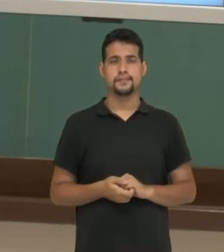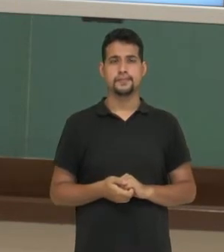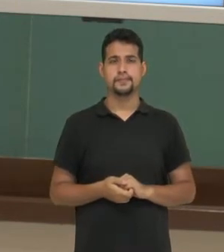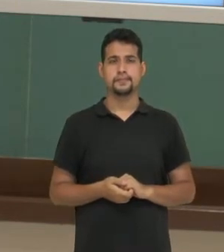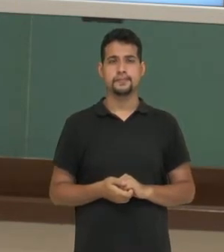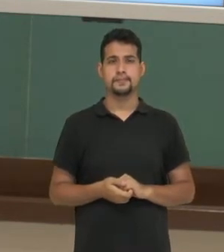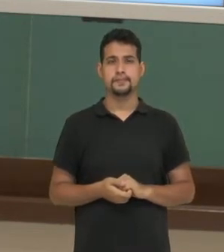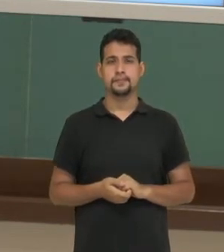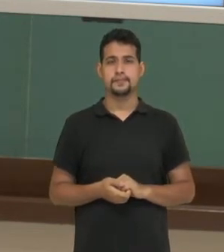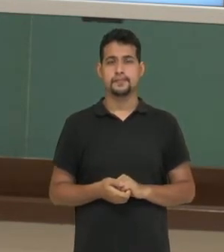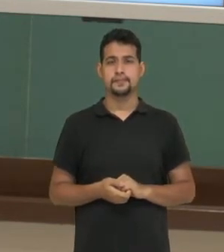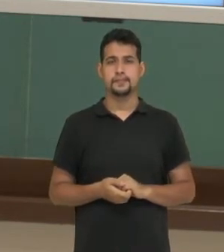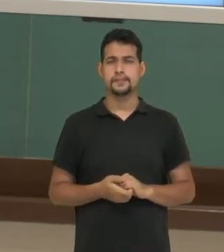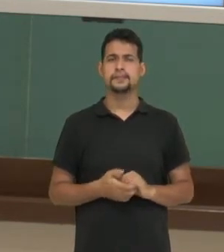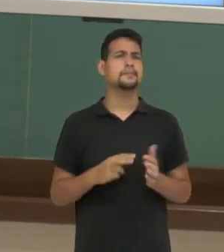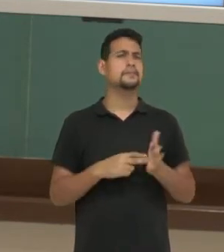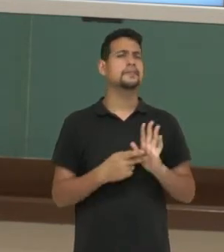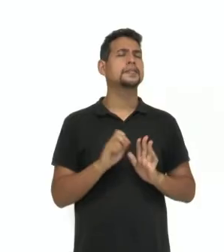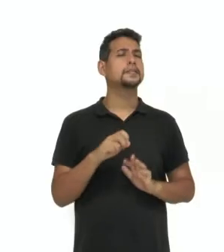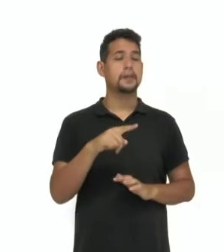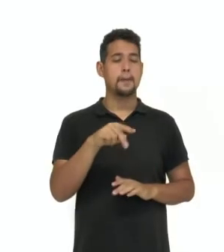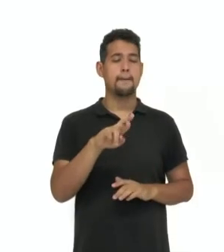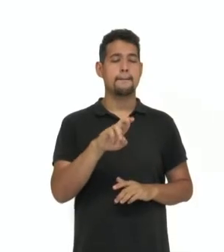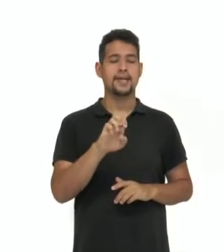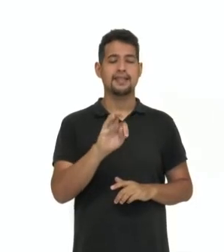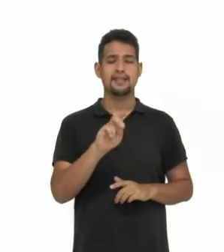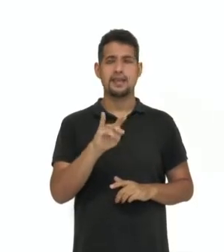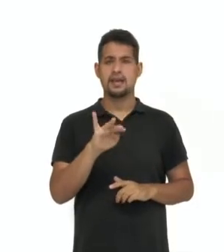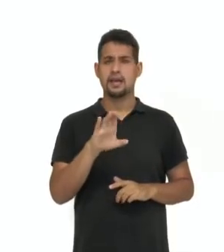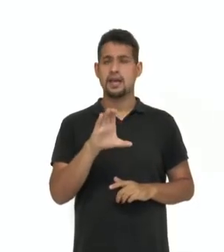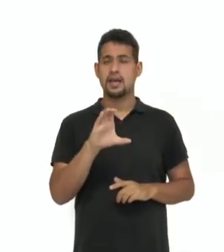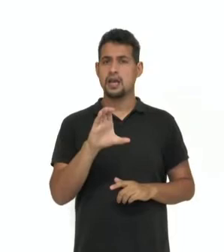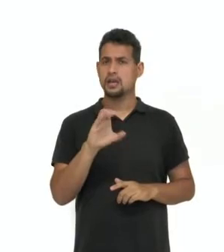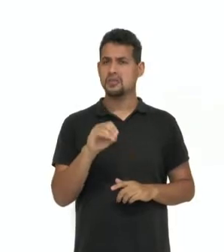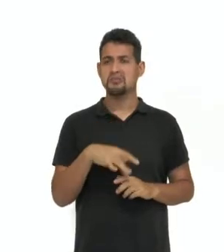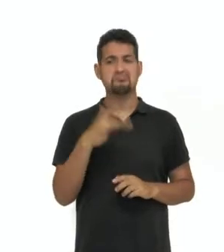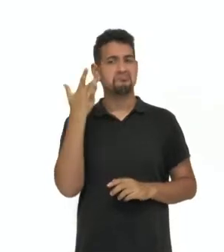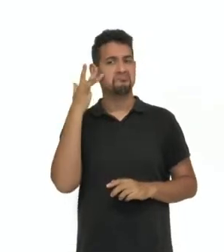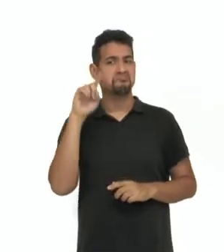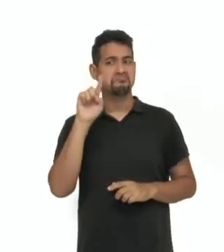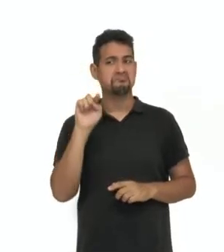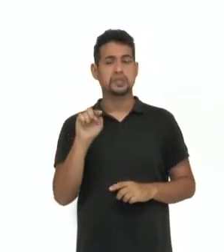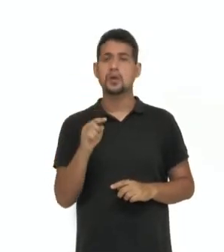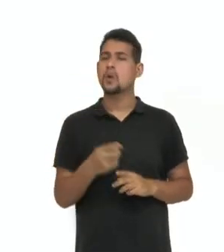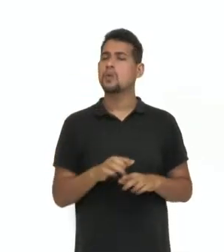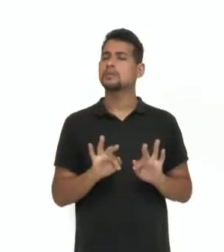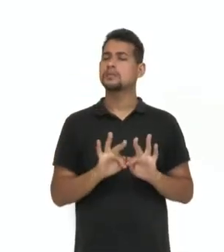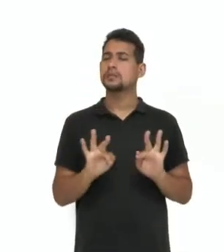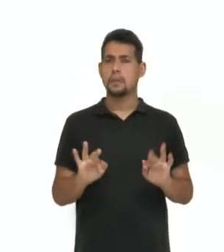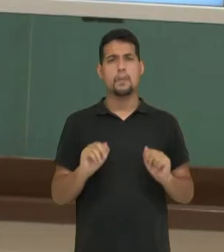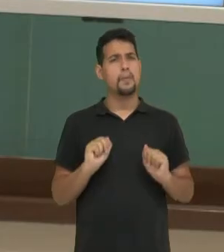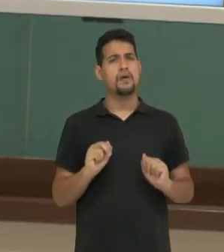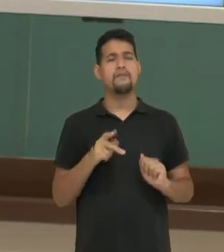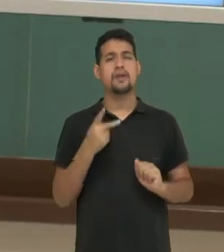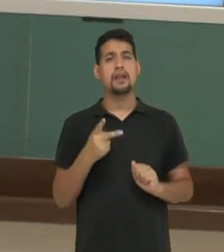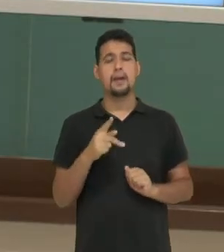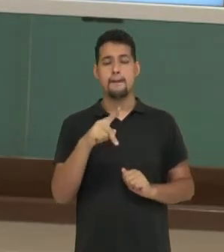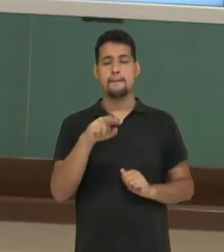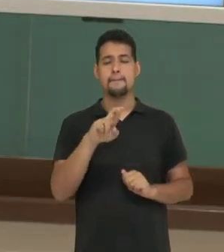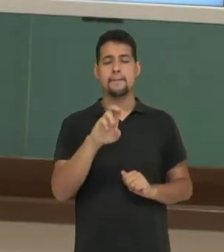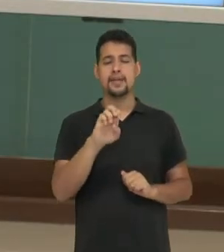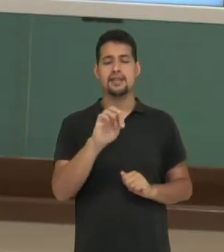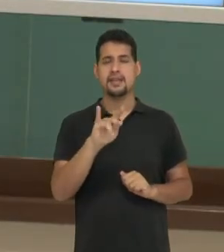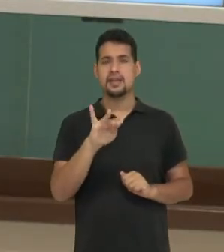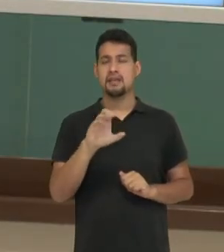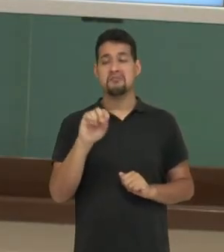Ali, isto, el pretérito indefinido ou pretérito simples. Em espanhol a gente pode falar pretérito